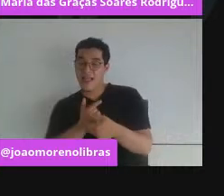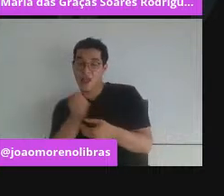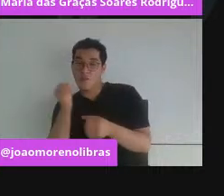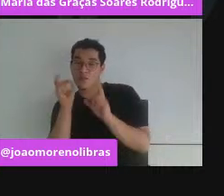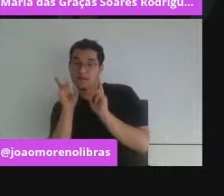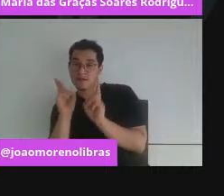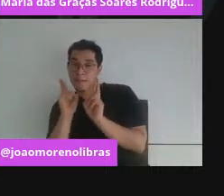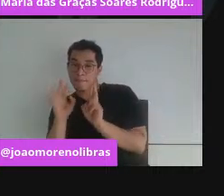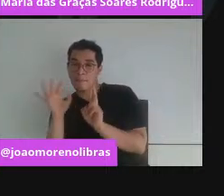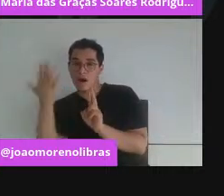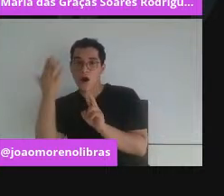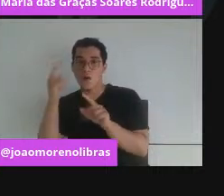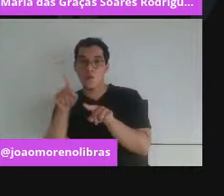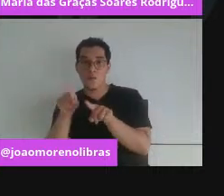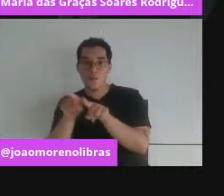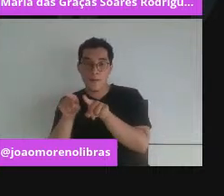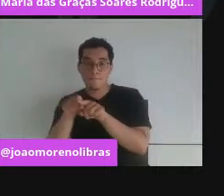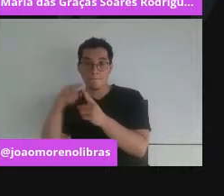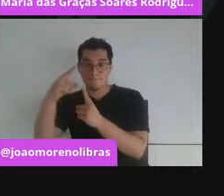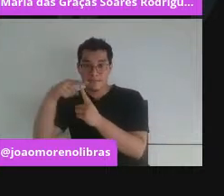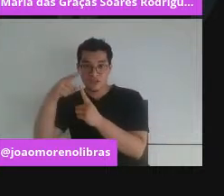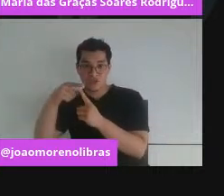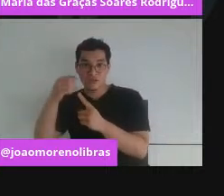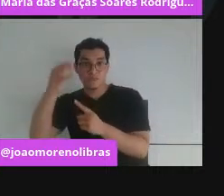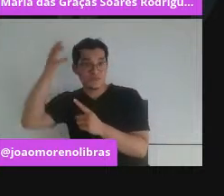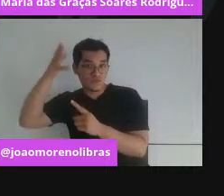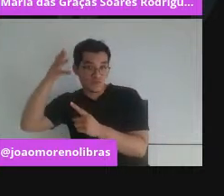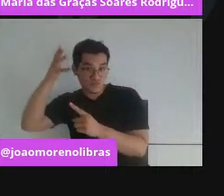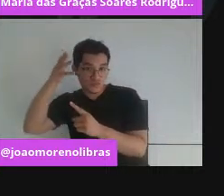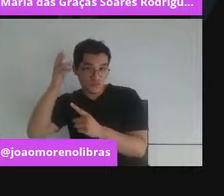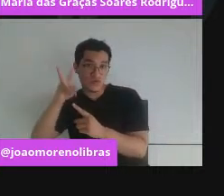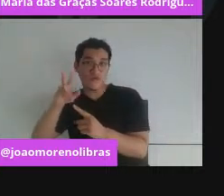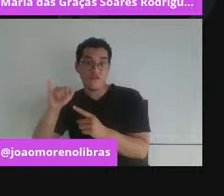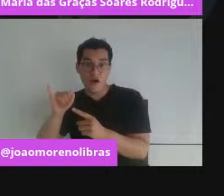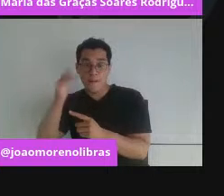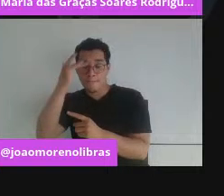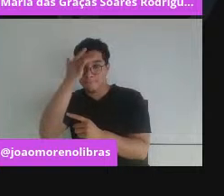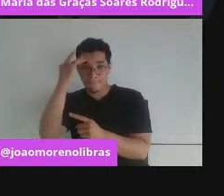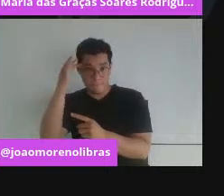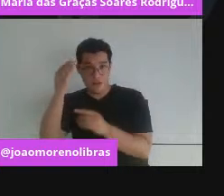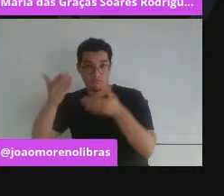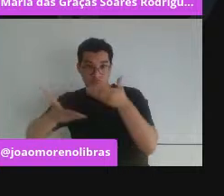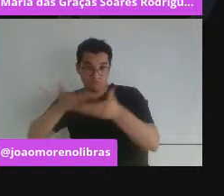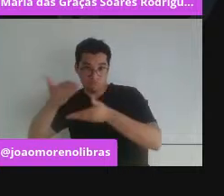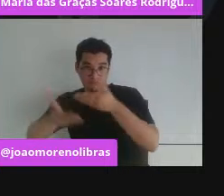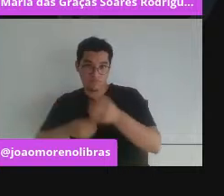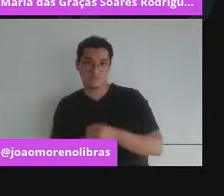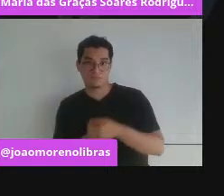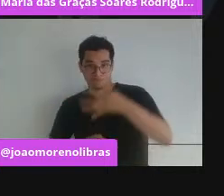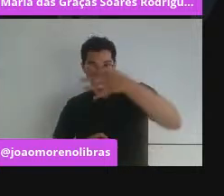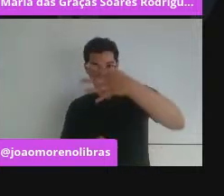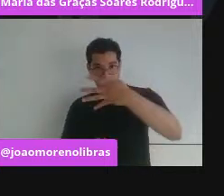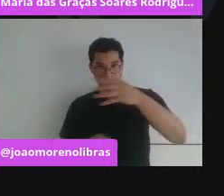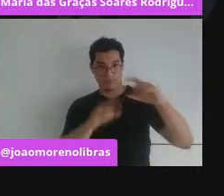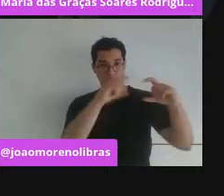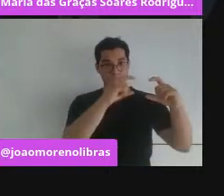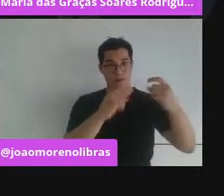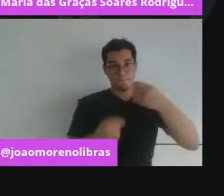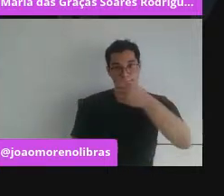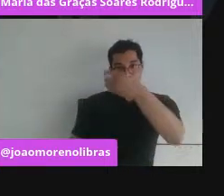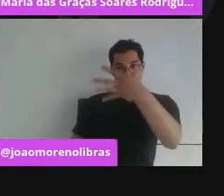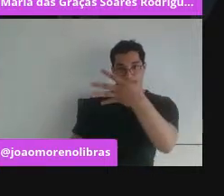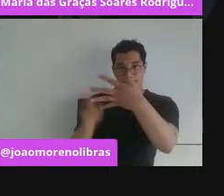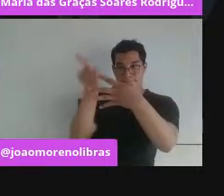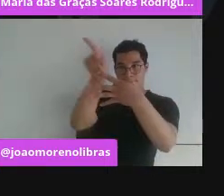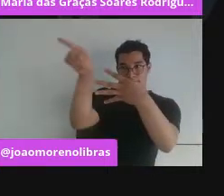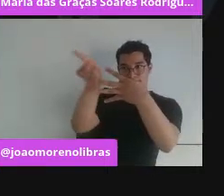ao gênero de discurso ao qual os locutores estão engajados. Os dados que analisei se situam no primeiro e quarto